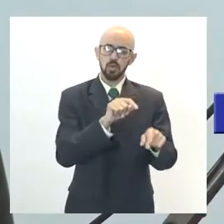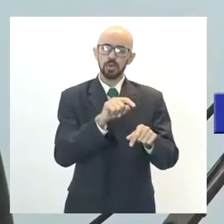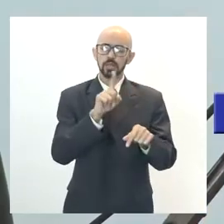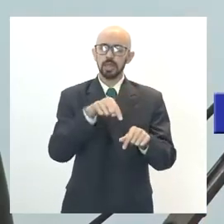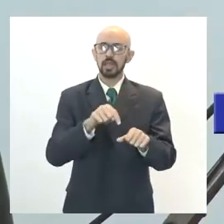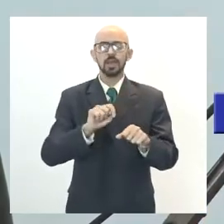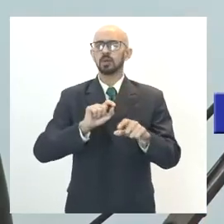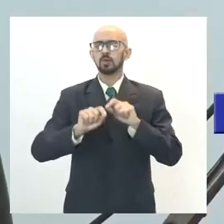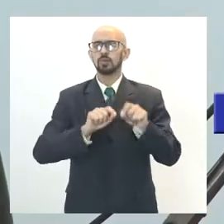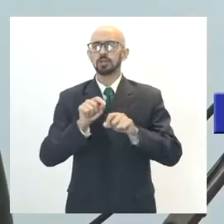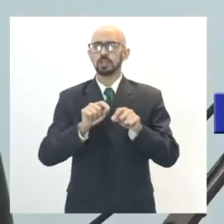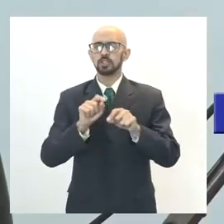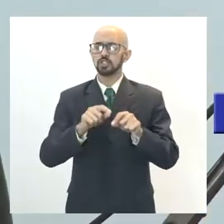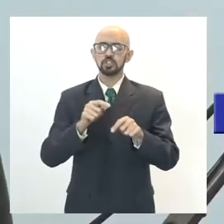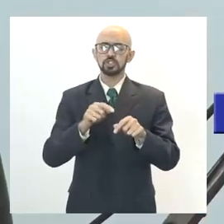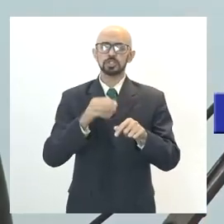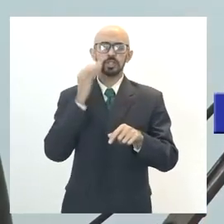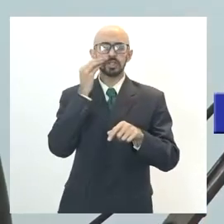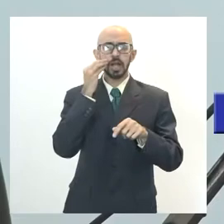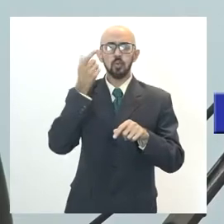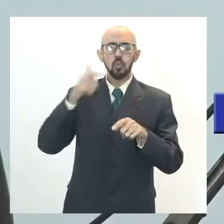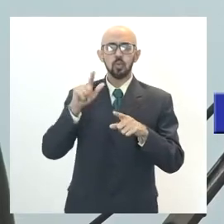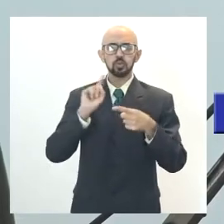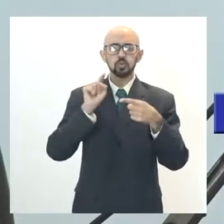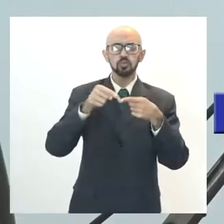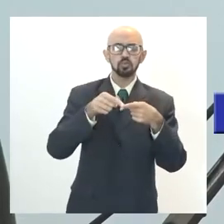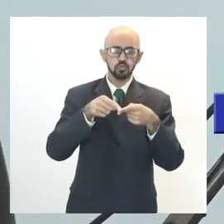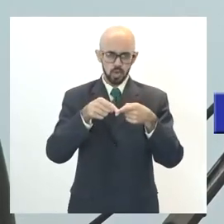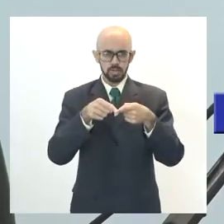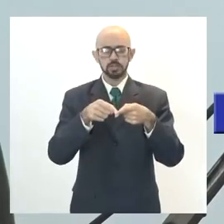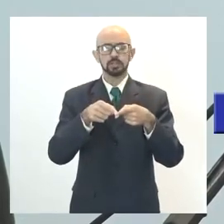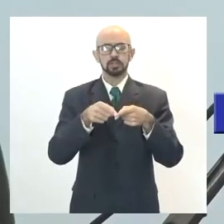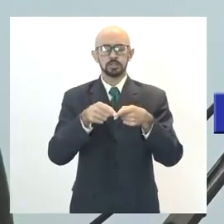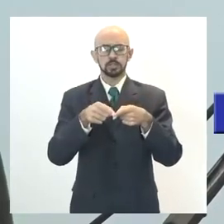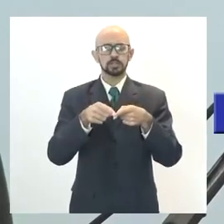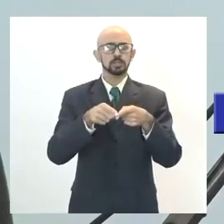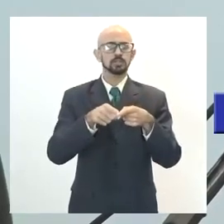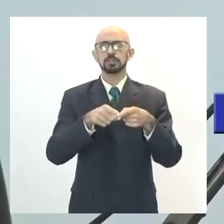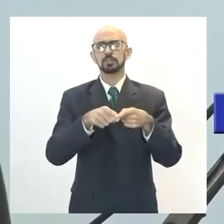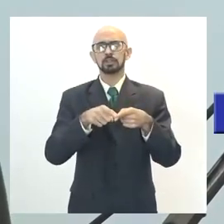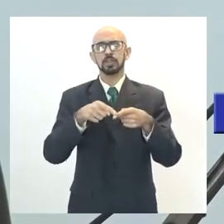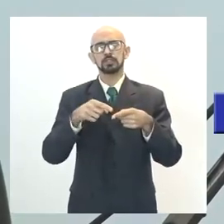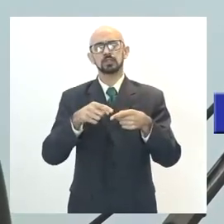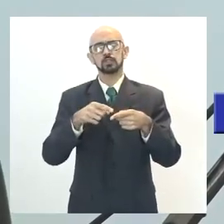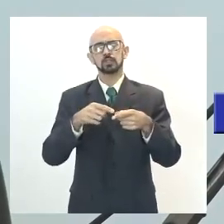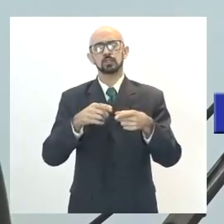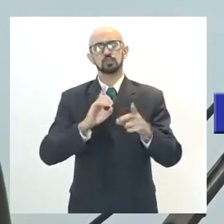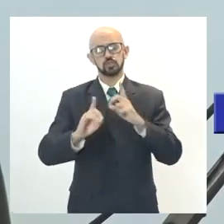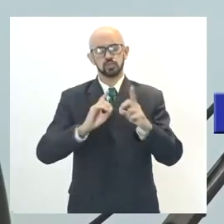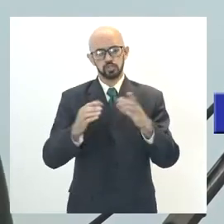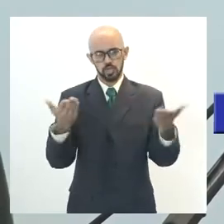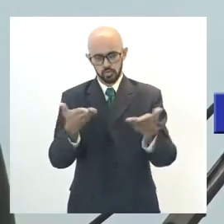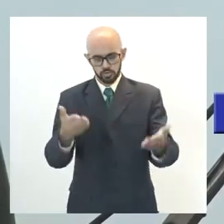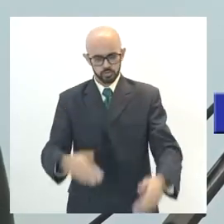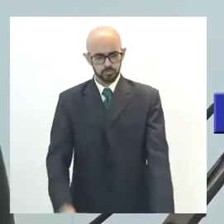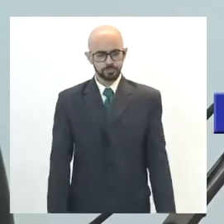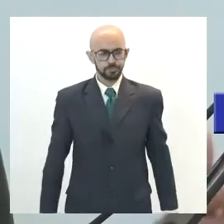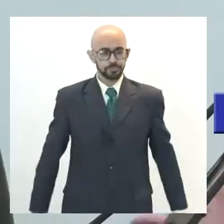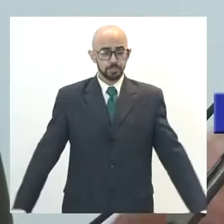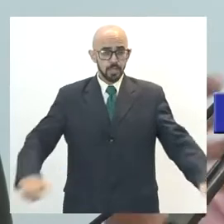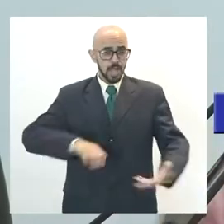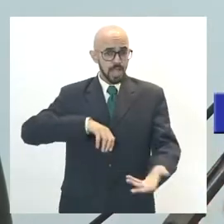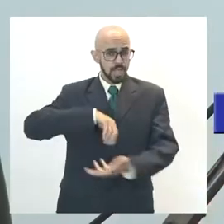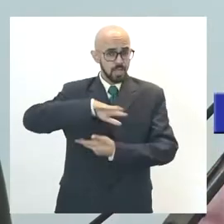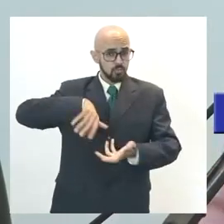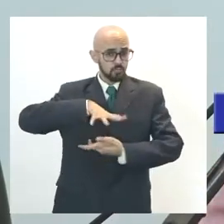trazer um outro enfoque sobre a nossa nossa narrativa é que está sendo discutida né a reforma Ela traz no